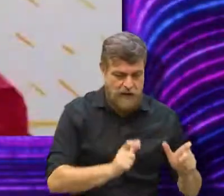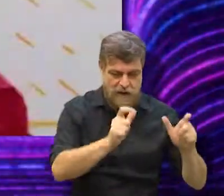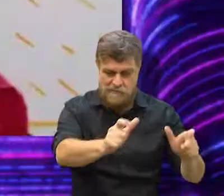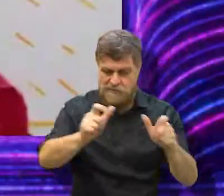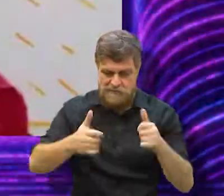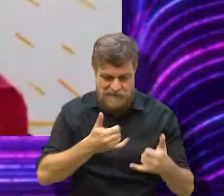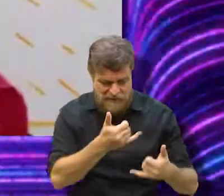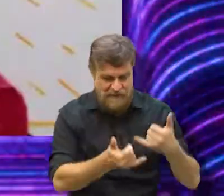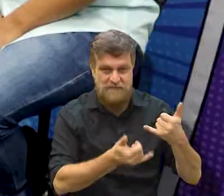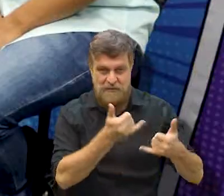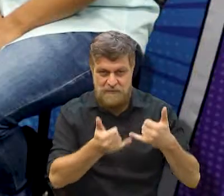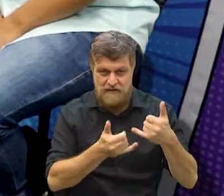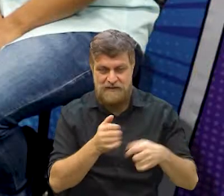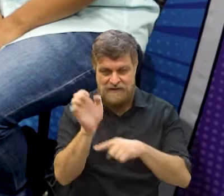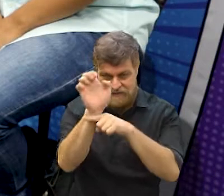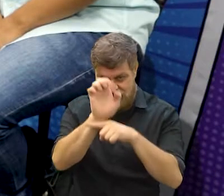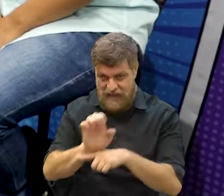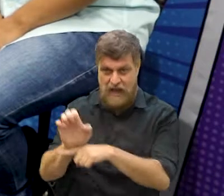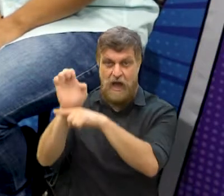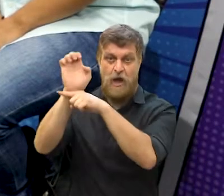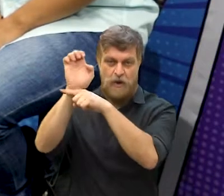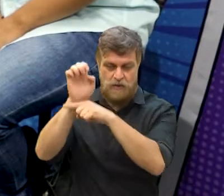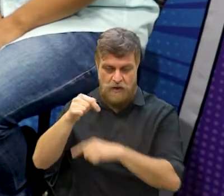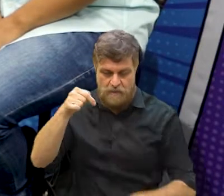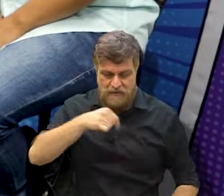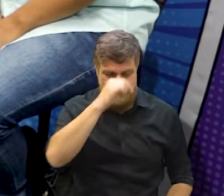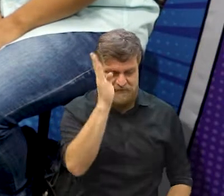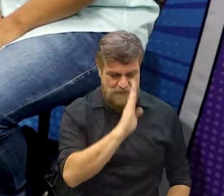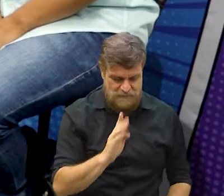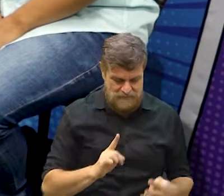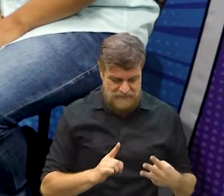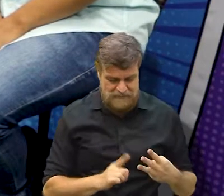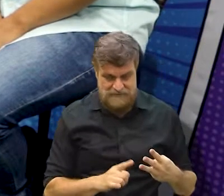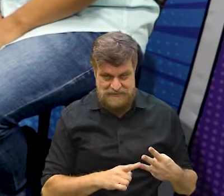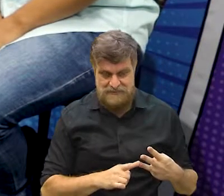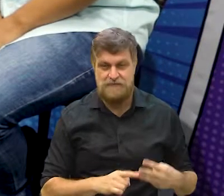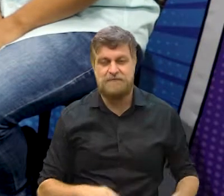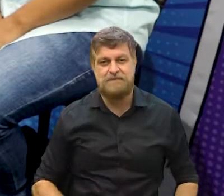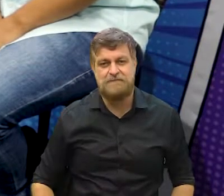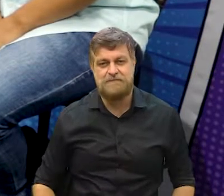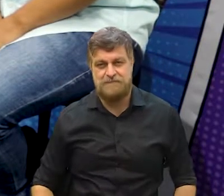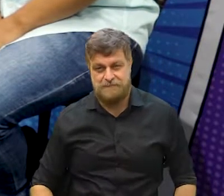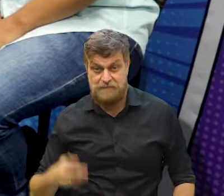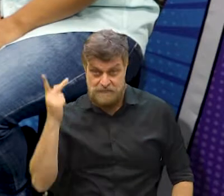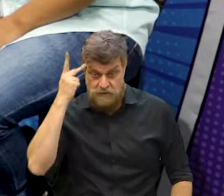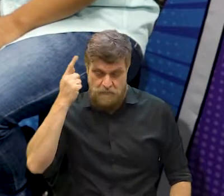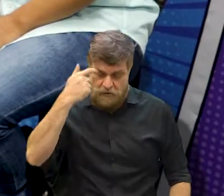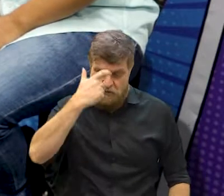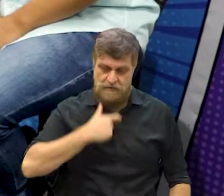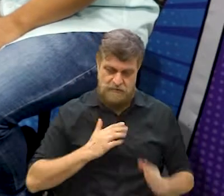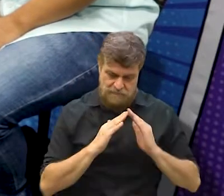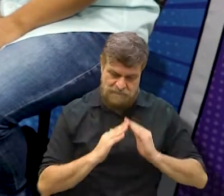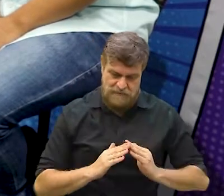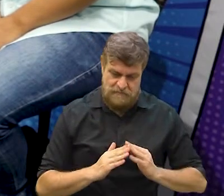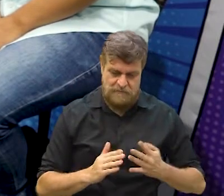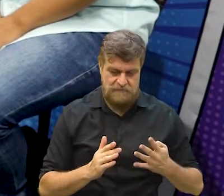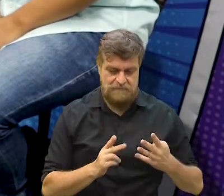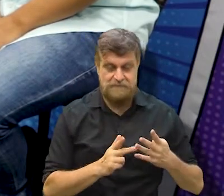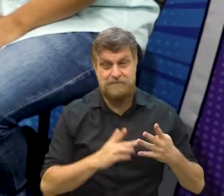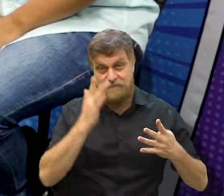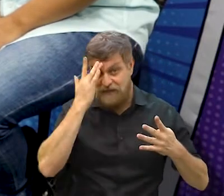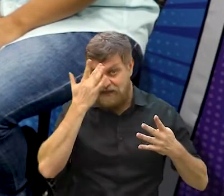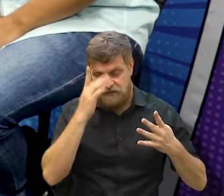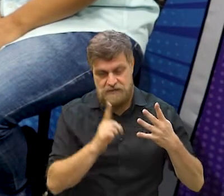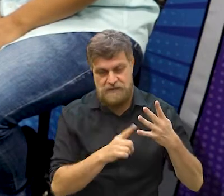locais, né, na Europa, onde passou o cinema, no nosso país, em São Paulo, no caso, na cidade em que eu moro.